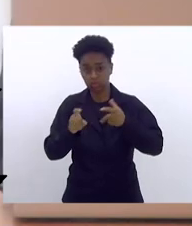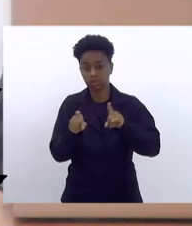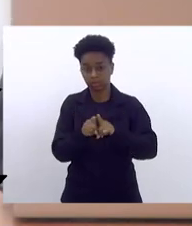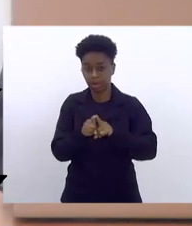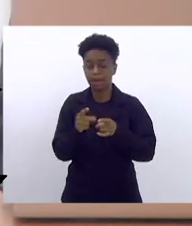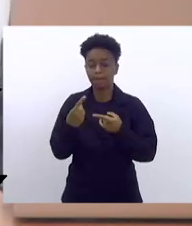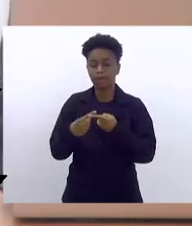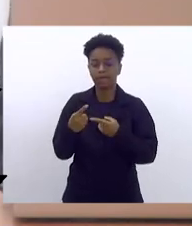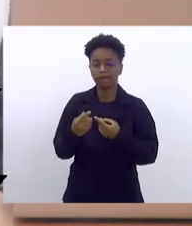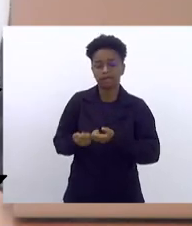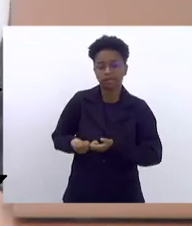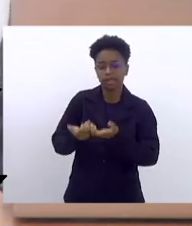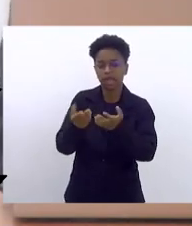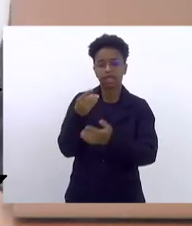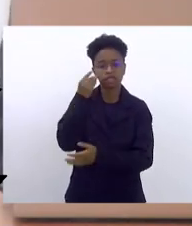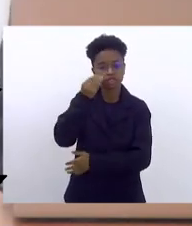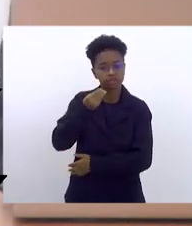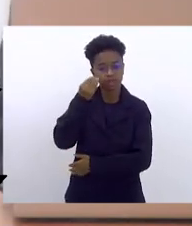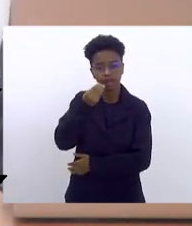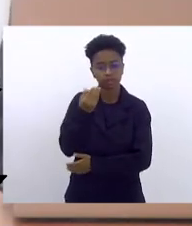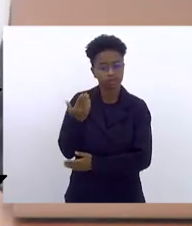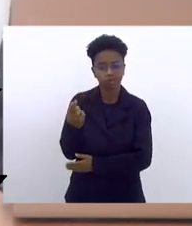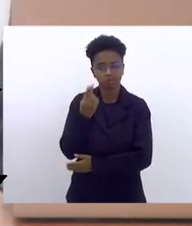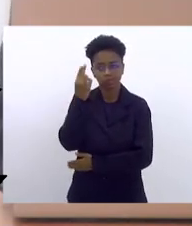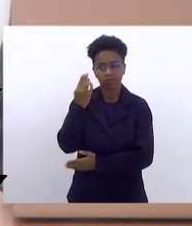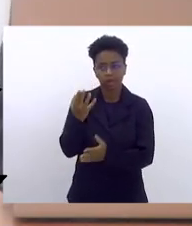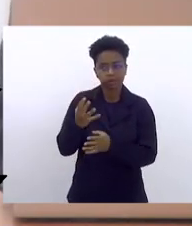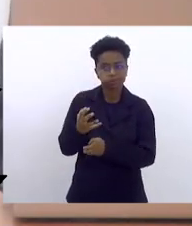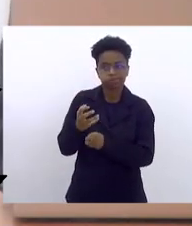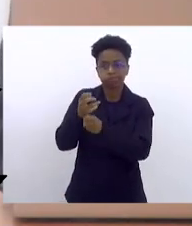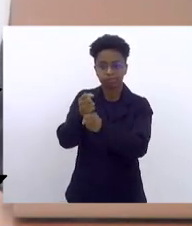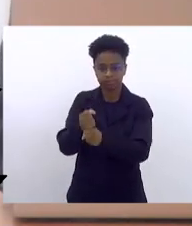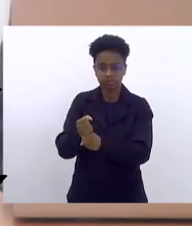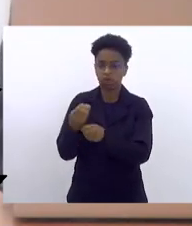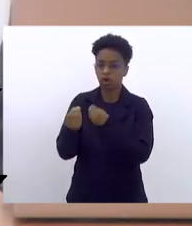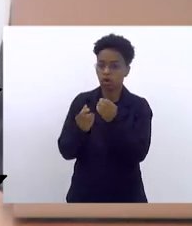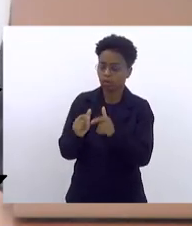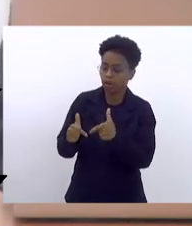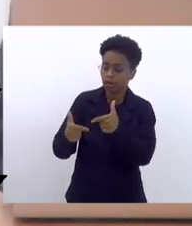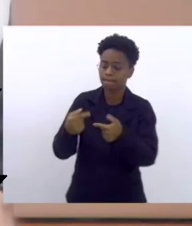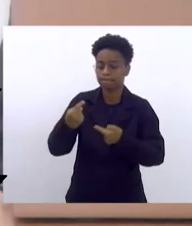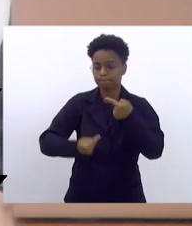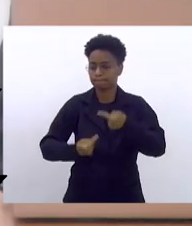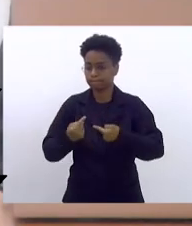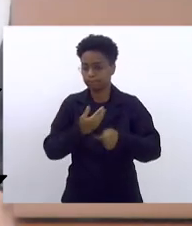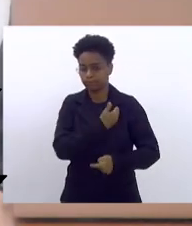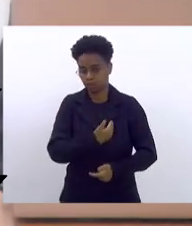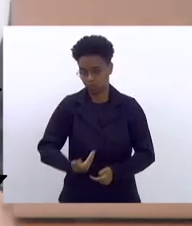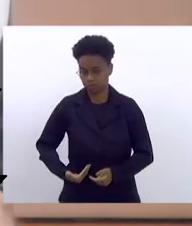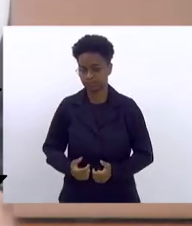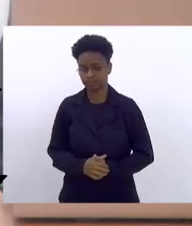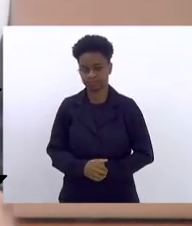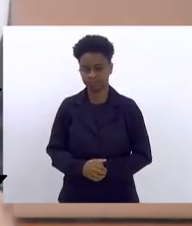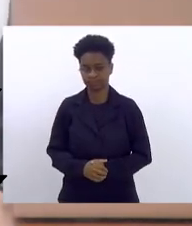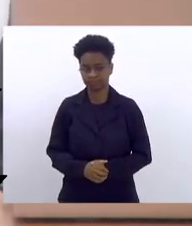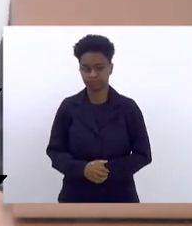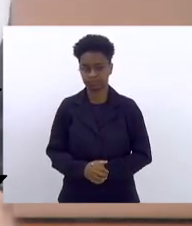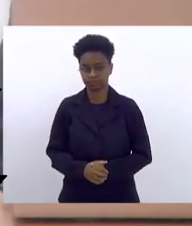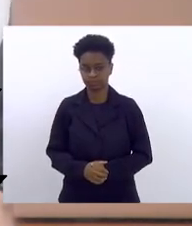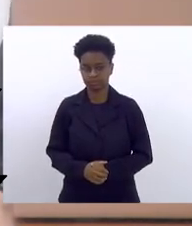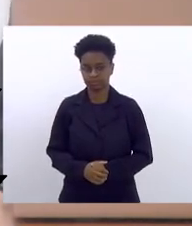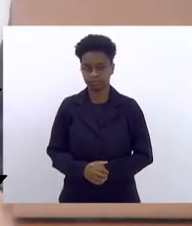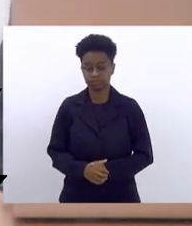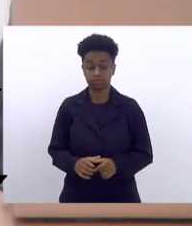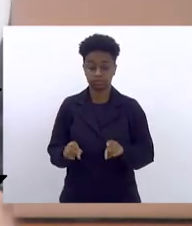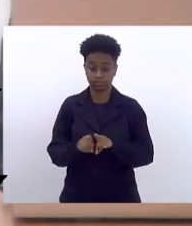escopo de experiência imensurável para nós na execução da política pública ali na ponta e aí